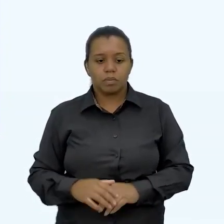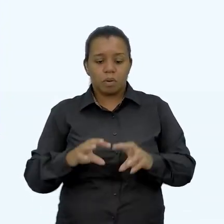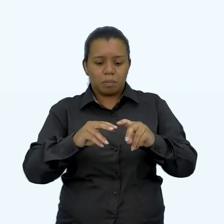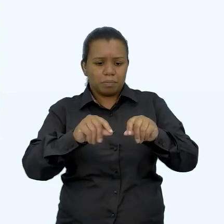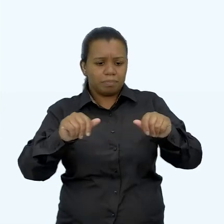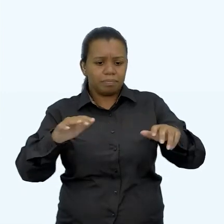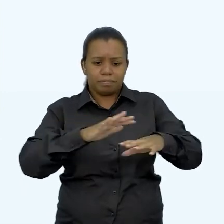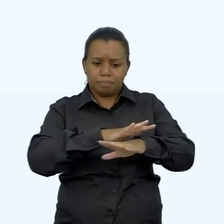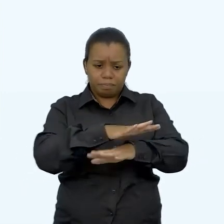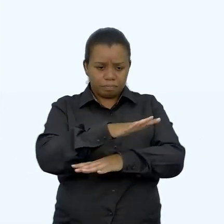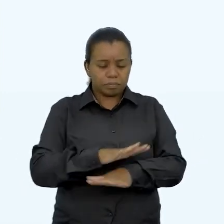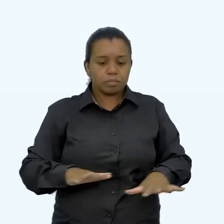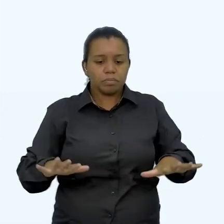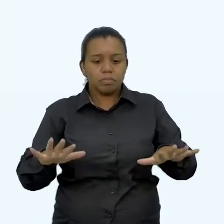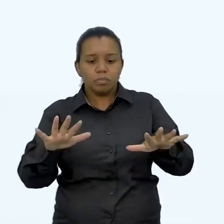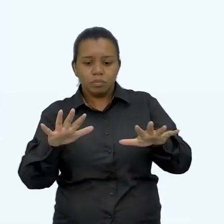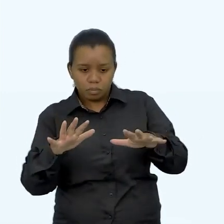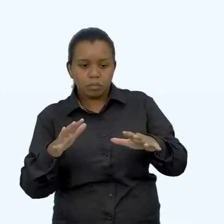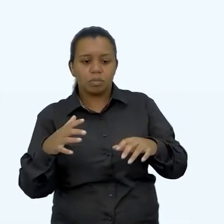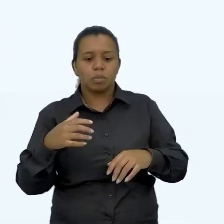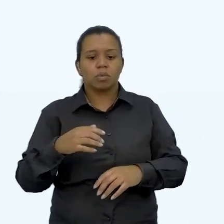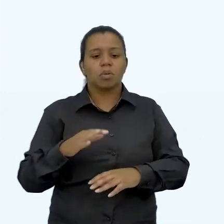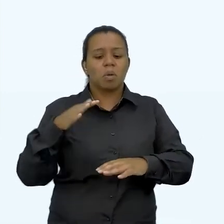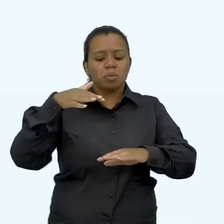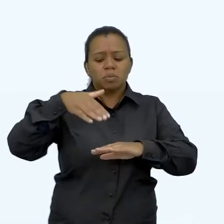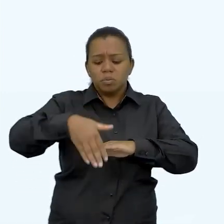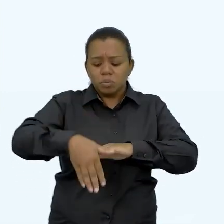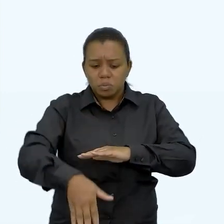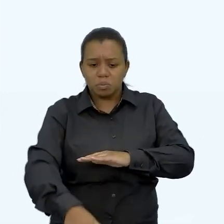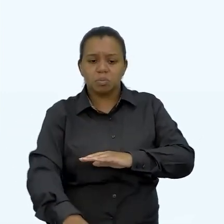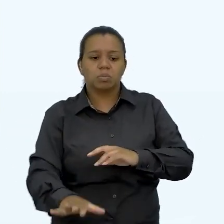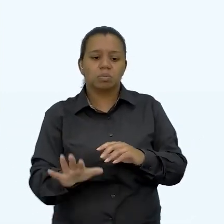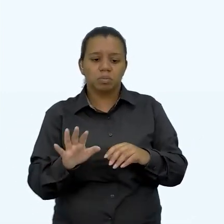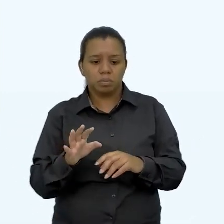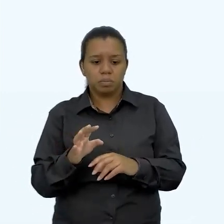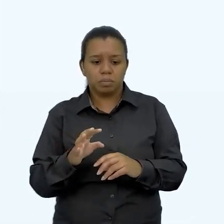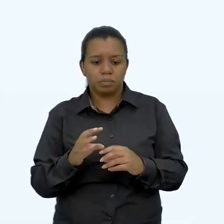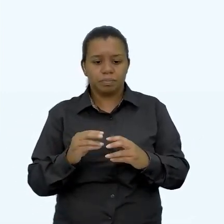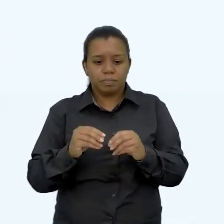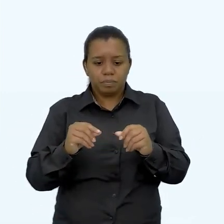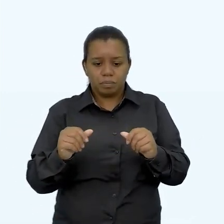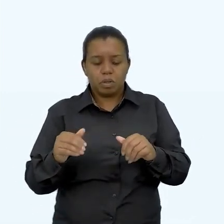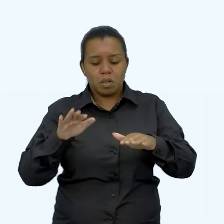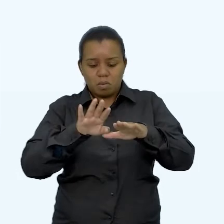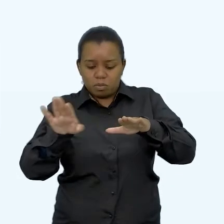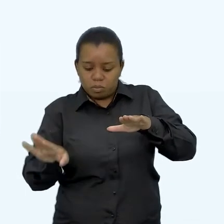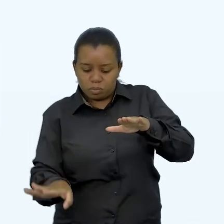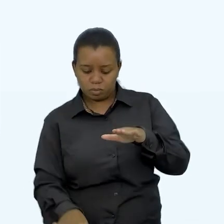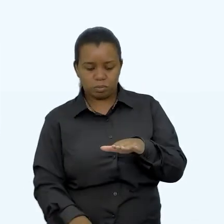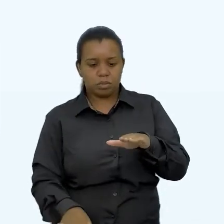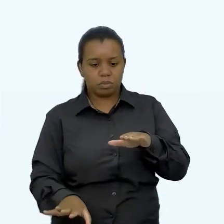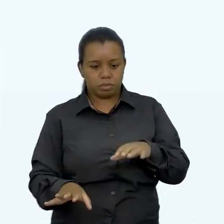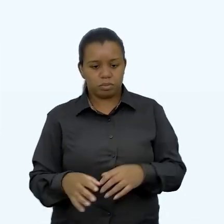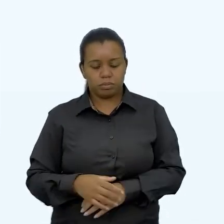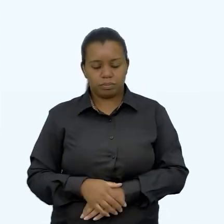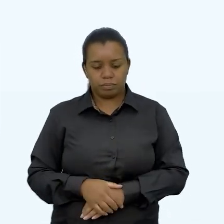Materiais decompostos em localidades íngremes movimentam-se em direção a posições mais baixas.